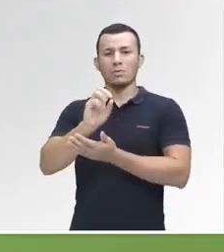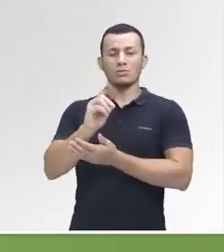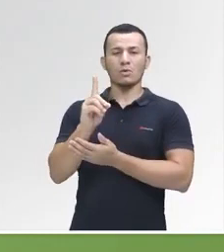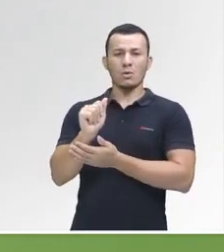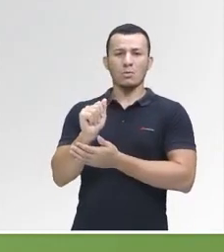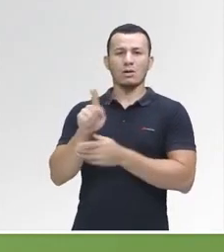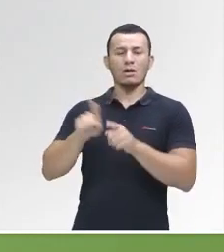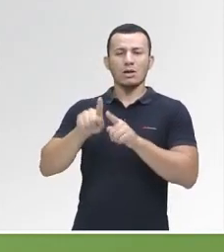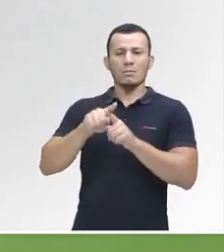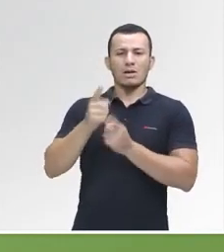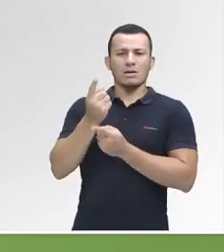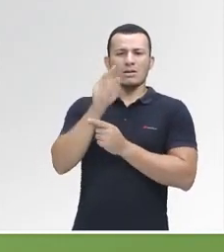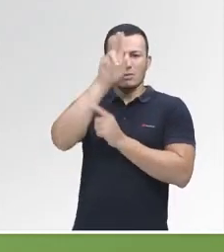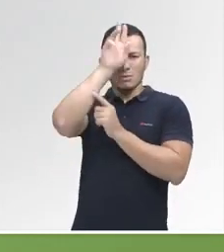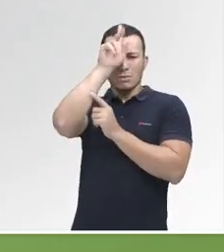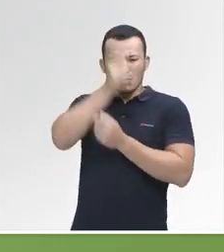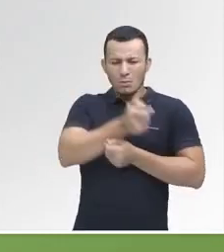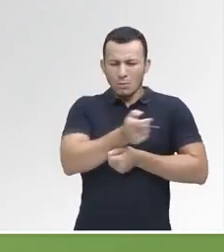inseticidas e